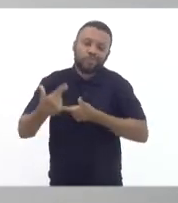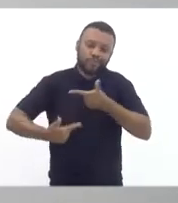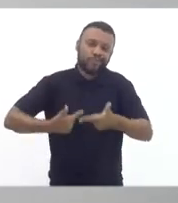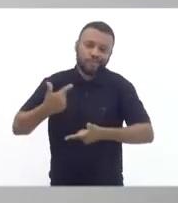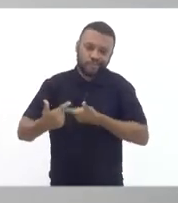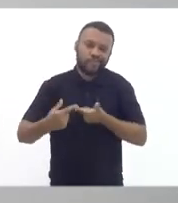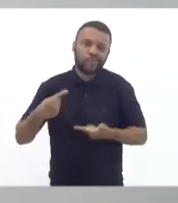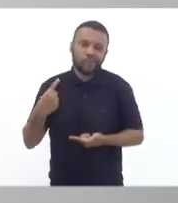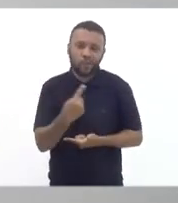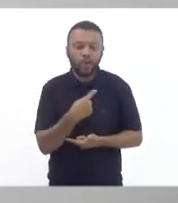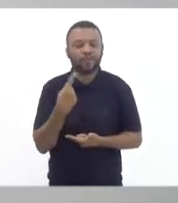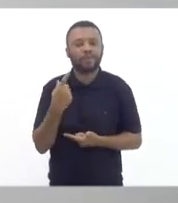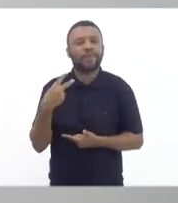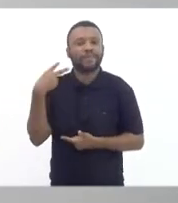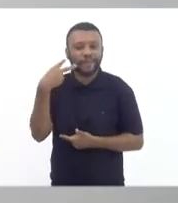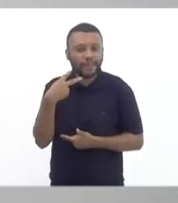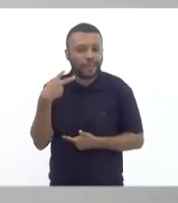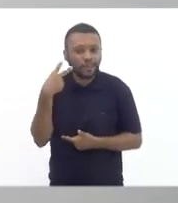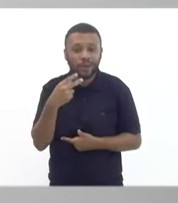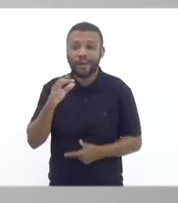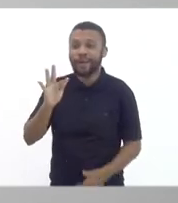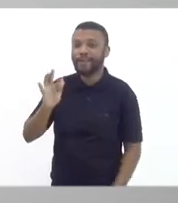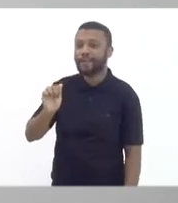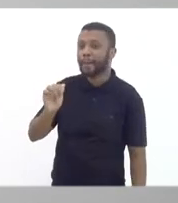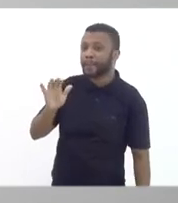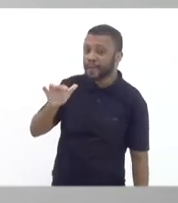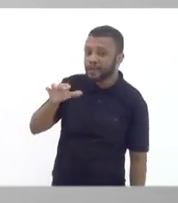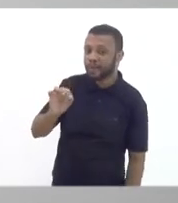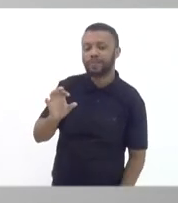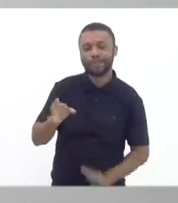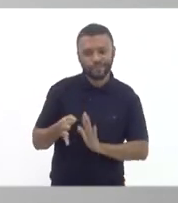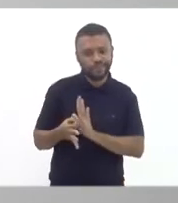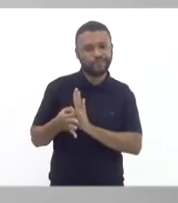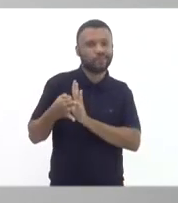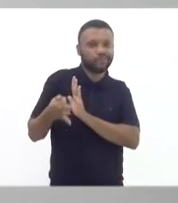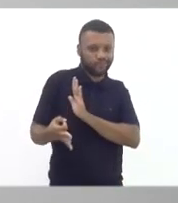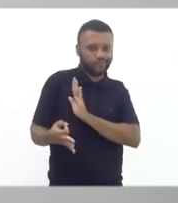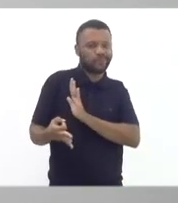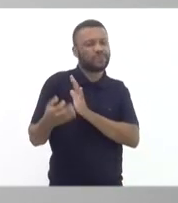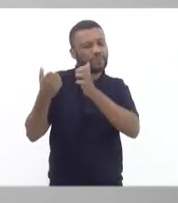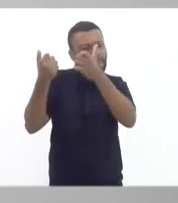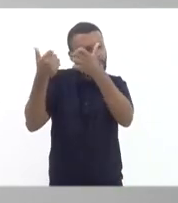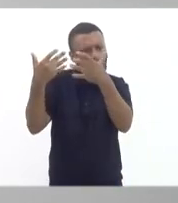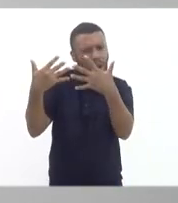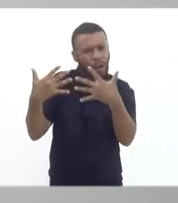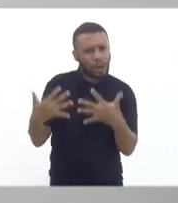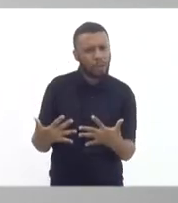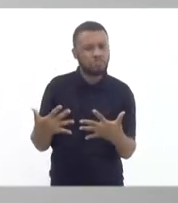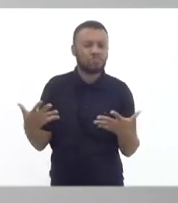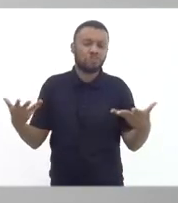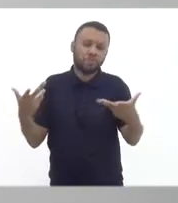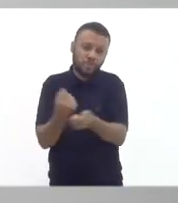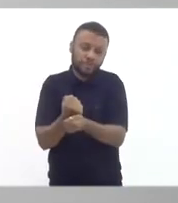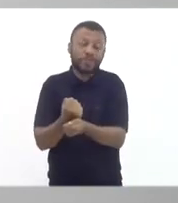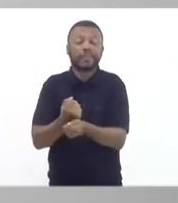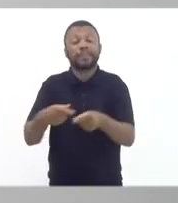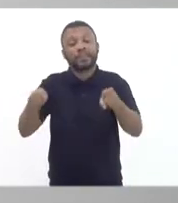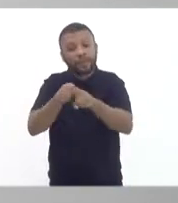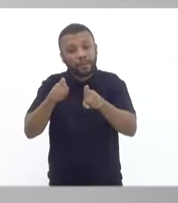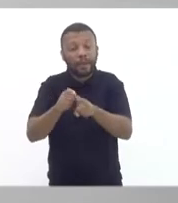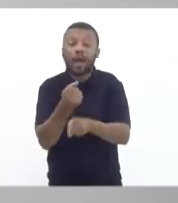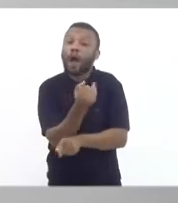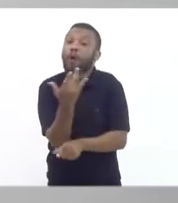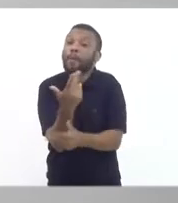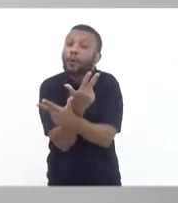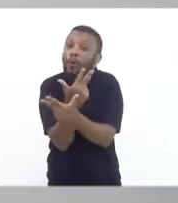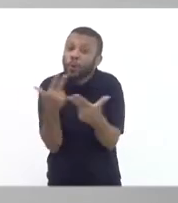nosso vereador Fabiano colocou, foi muito bem colocado, inclusive algumas coisas que eu queria falar, mas